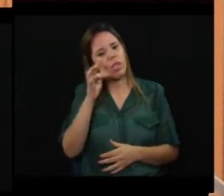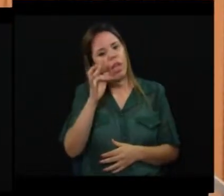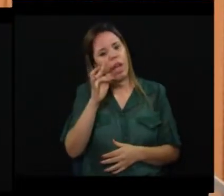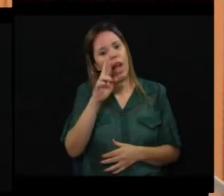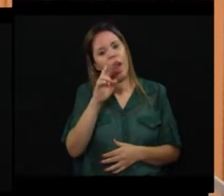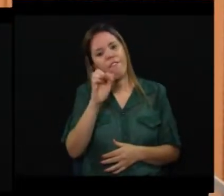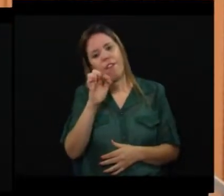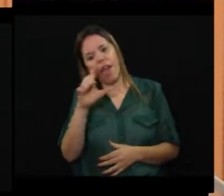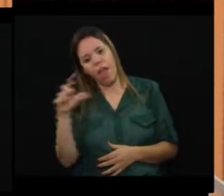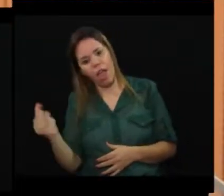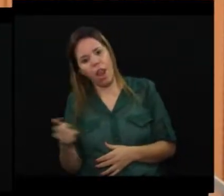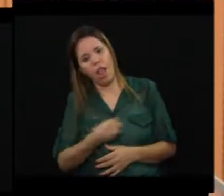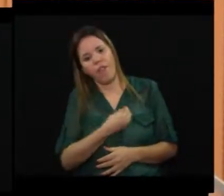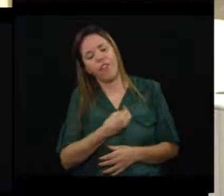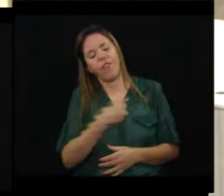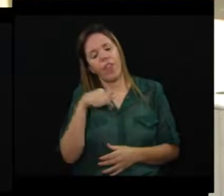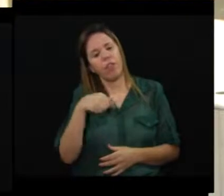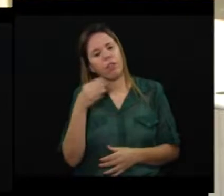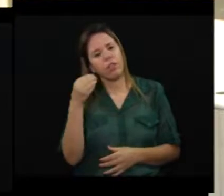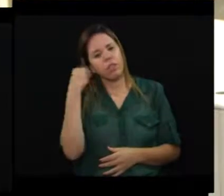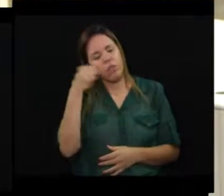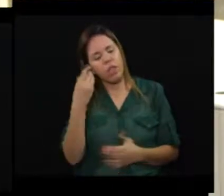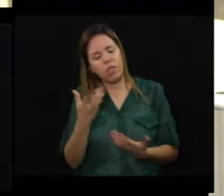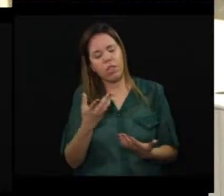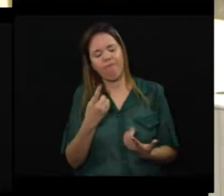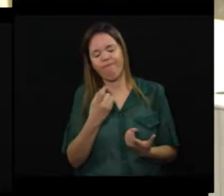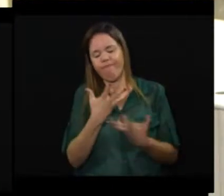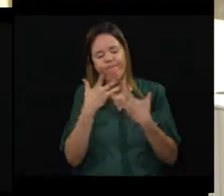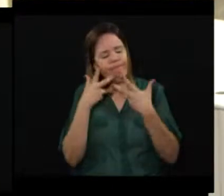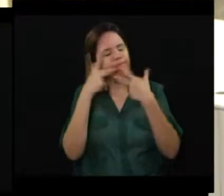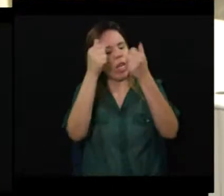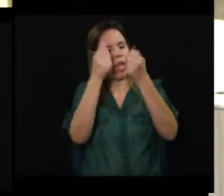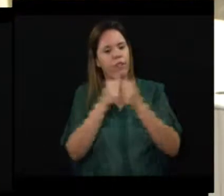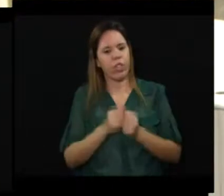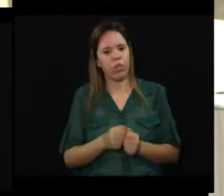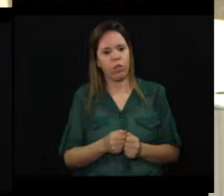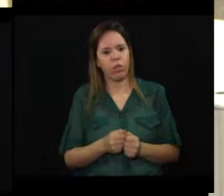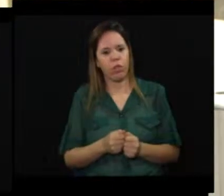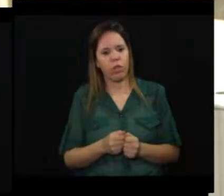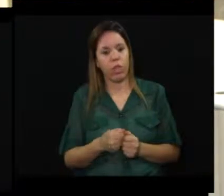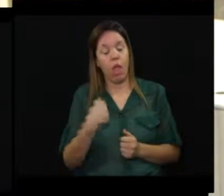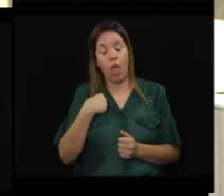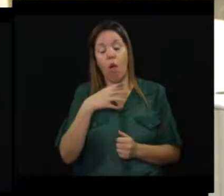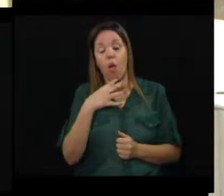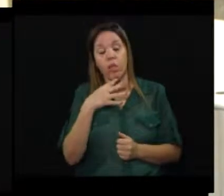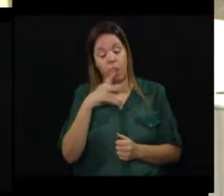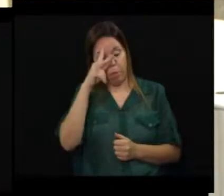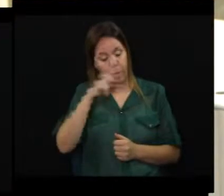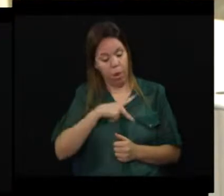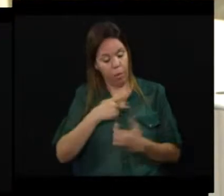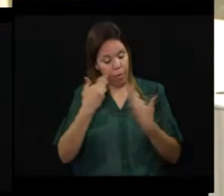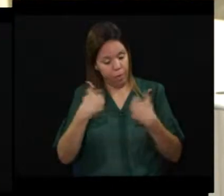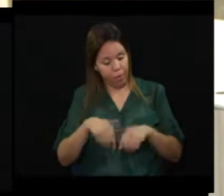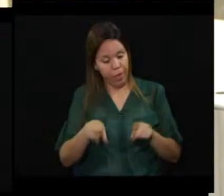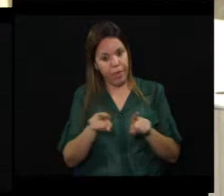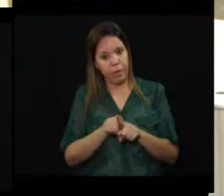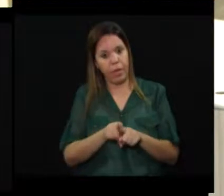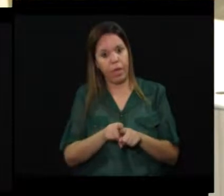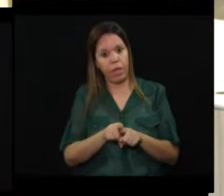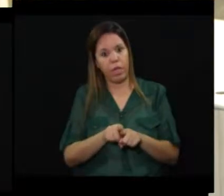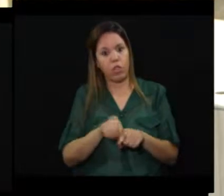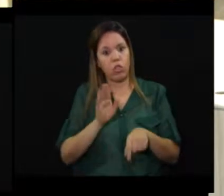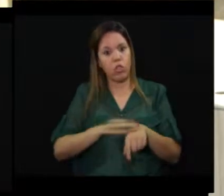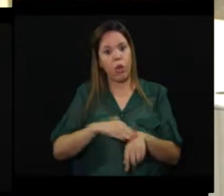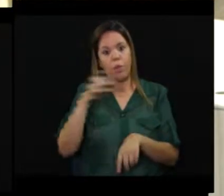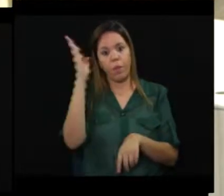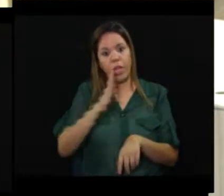Rafaela vivenciou em janeiro deste ano. É uma experiência única que mudou não só o que eu conhecia sobre mim mesma, mas também sobre o Brasil